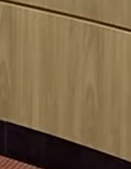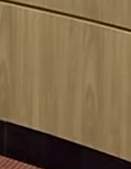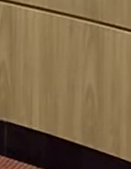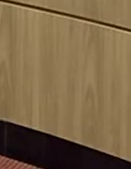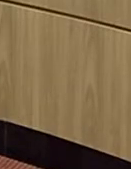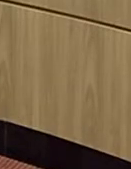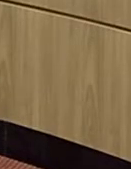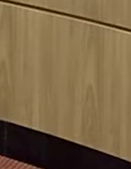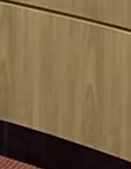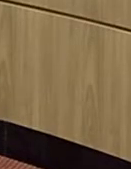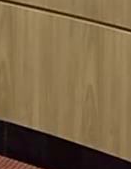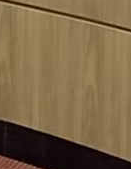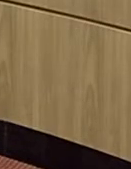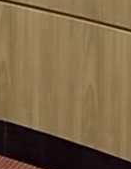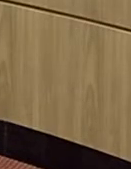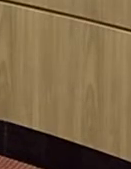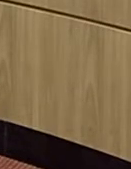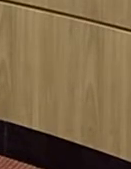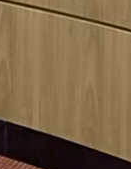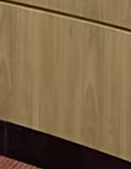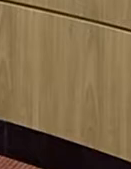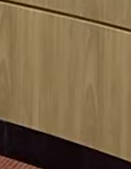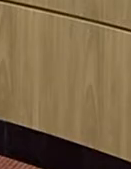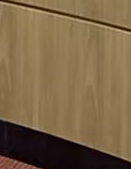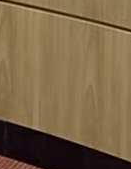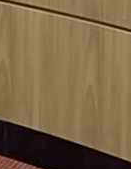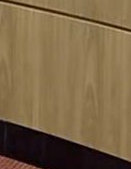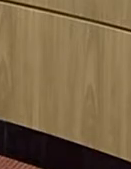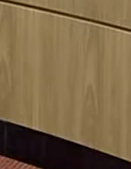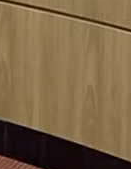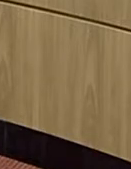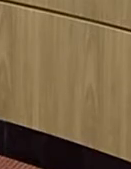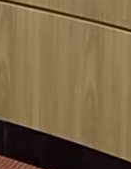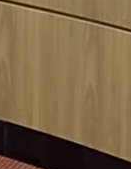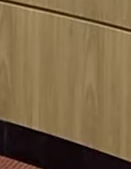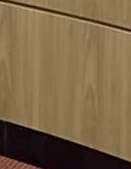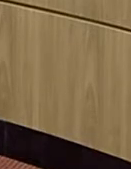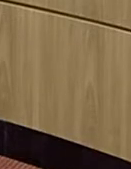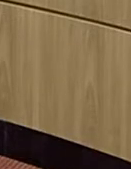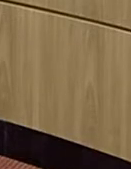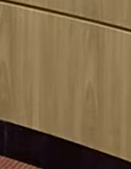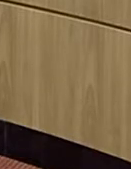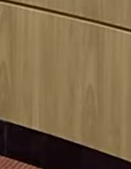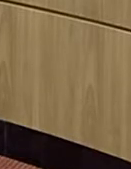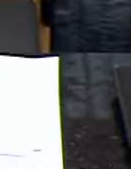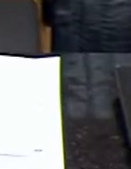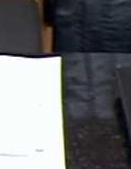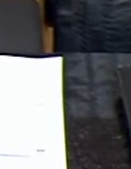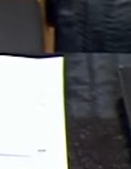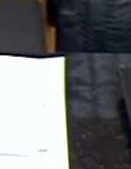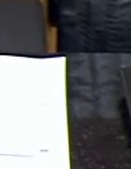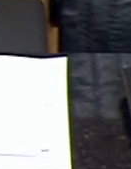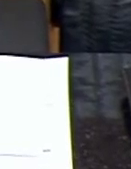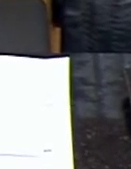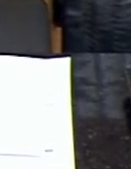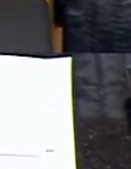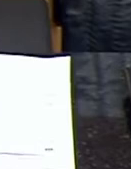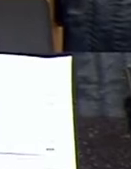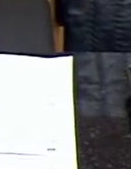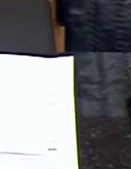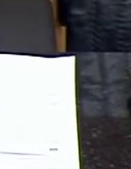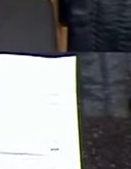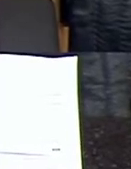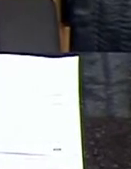anterior. Obrigado, presidente. Cumprimento também a todos que estão nos assistindo. A ata da 38ª